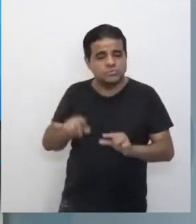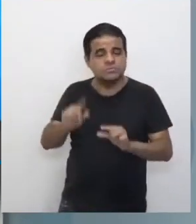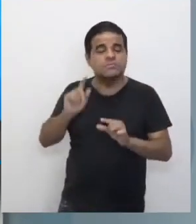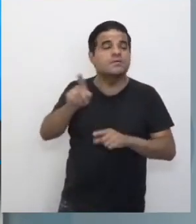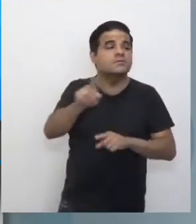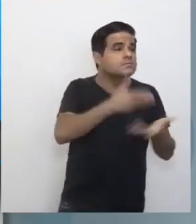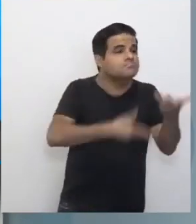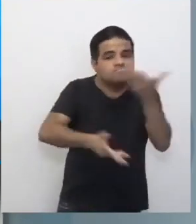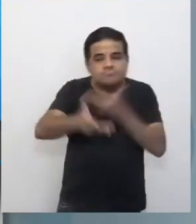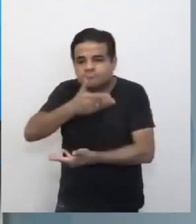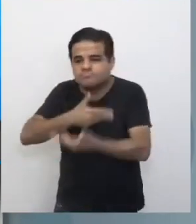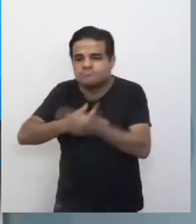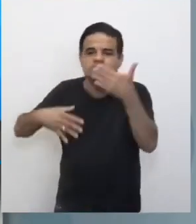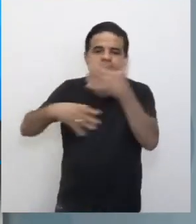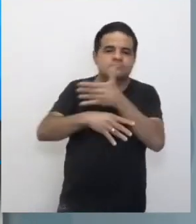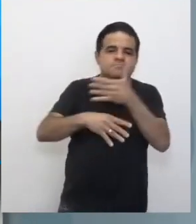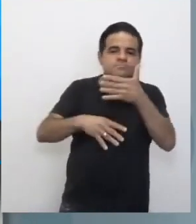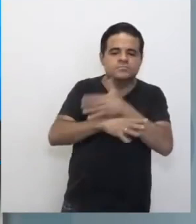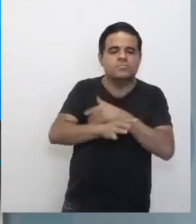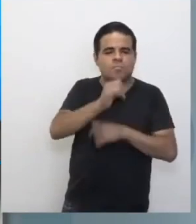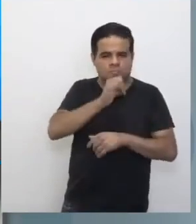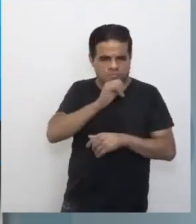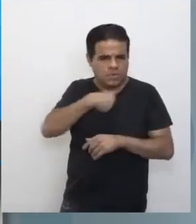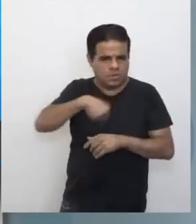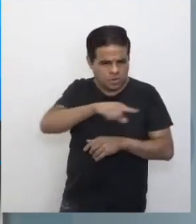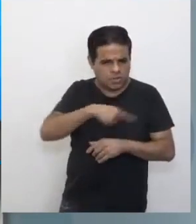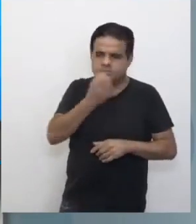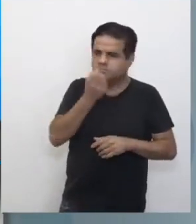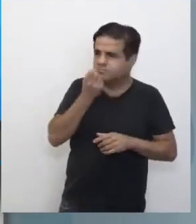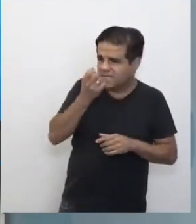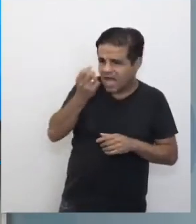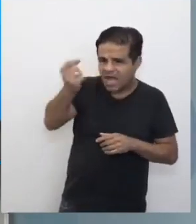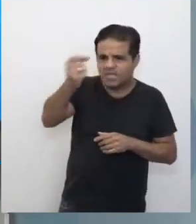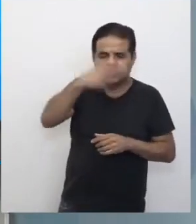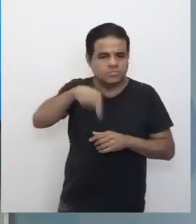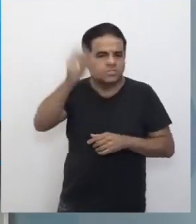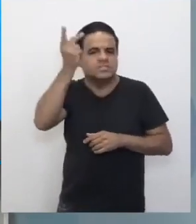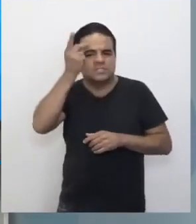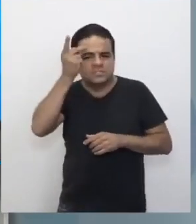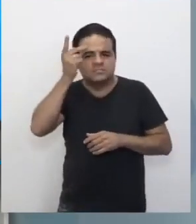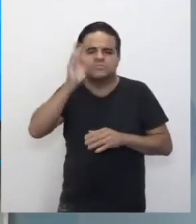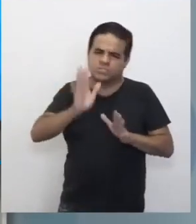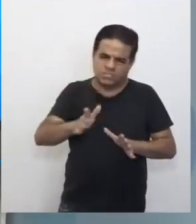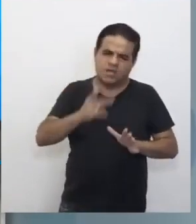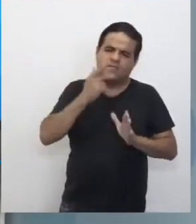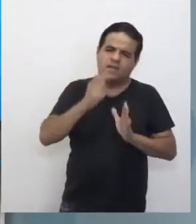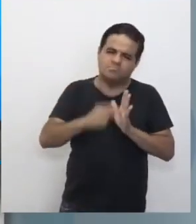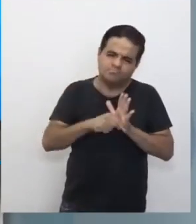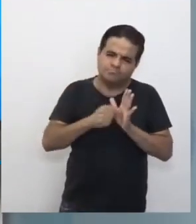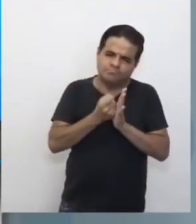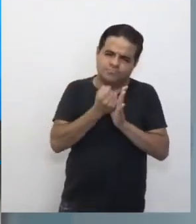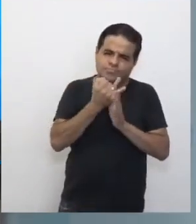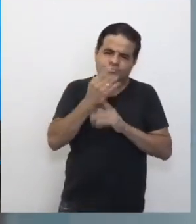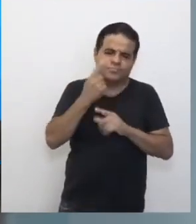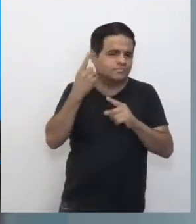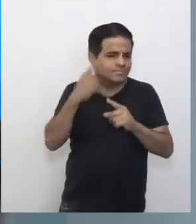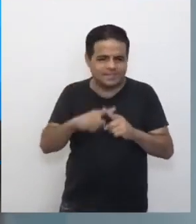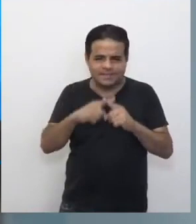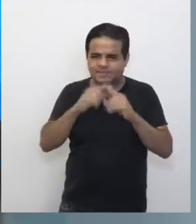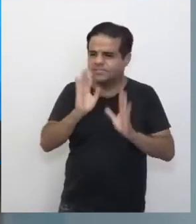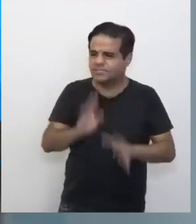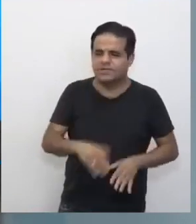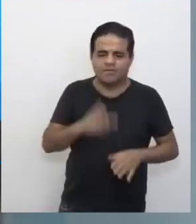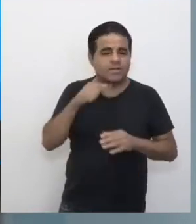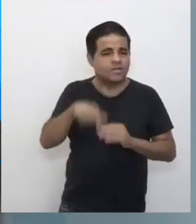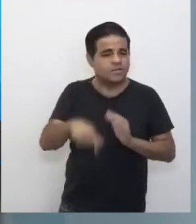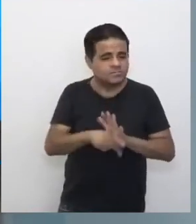as cidades. Por exemplo, quando a gente viaja, a gente que é aqui de São Paulo, acho que eu já falei isso umas 10 vezes hoje aqui, né? Mas a gente que é